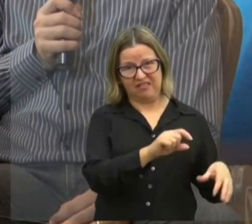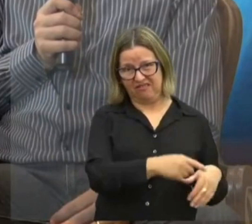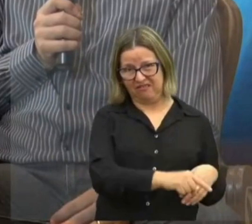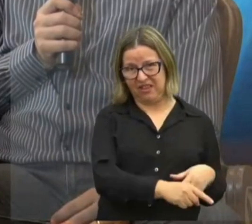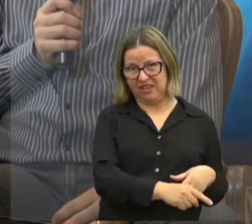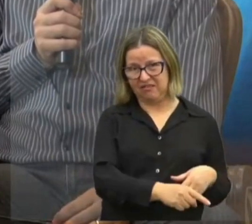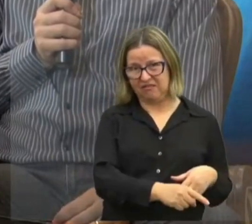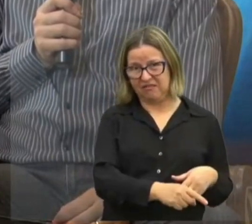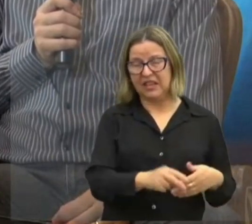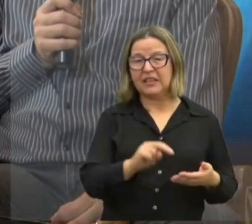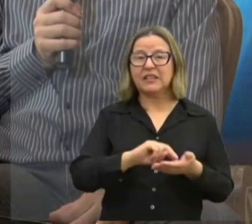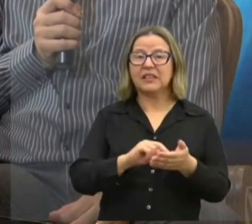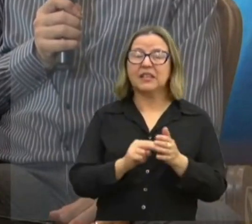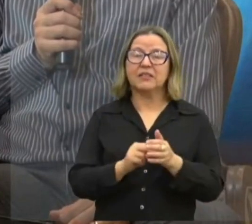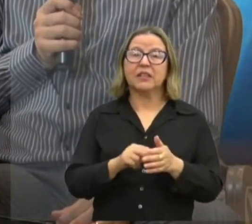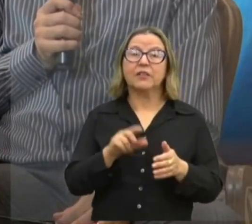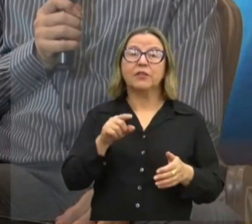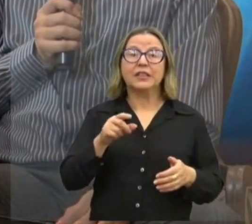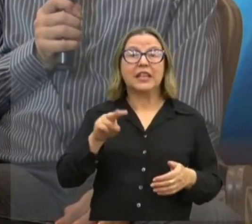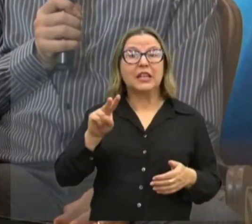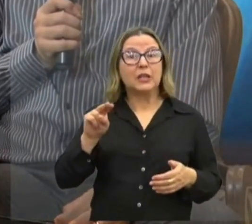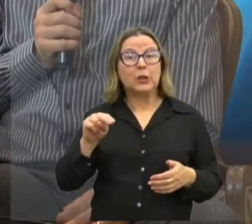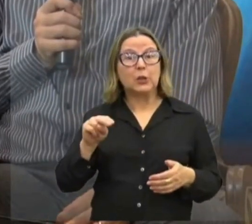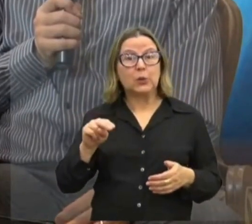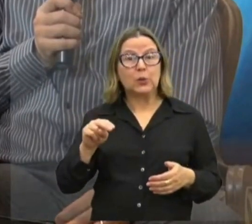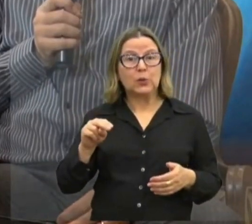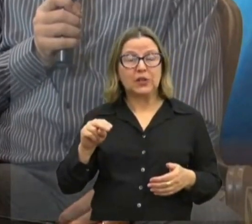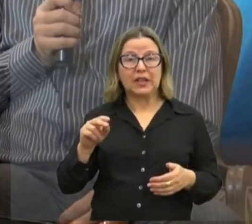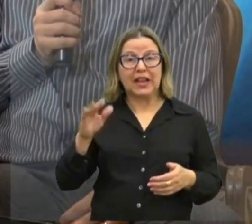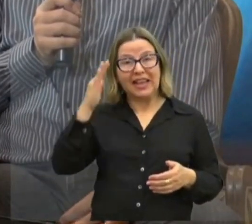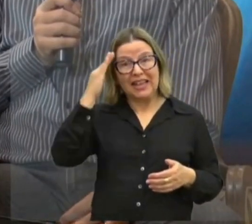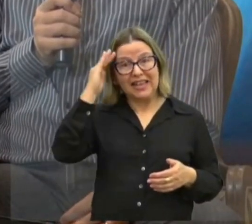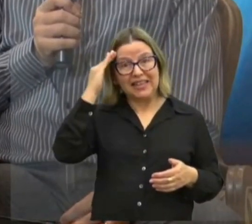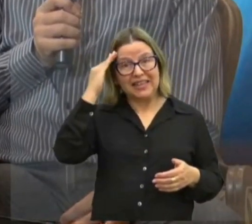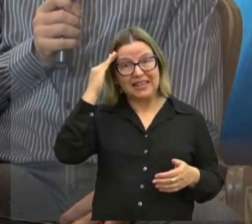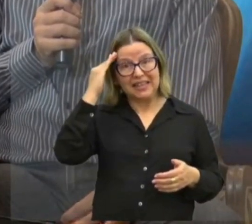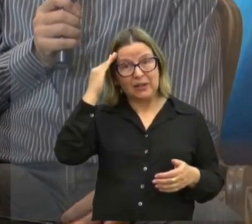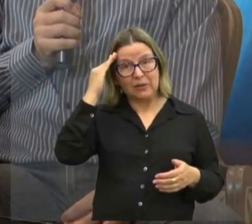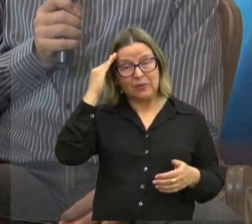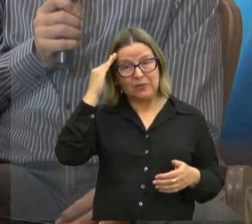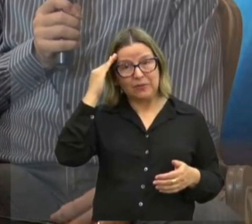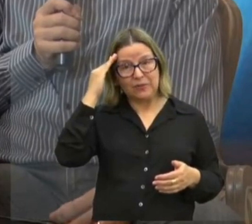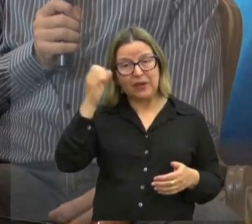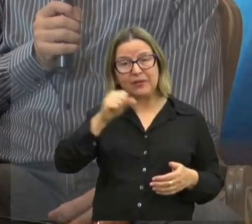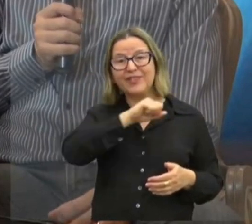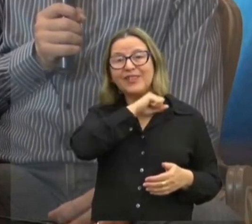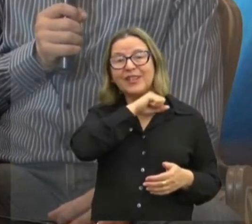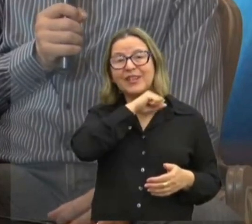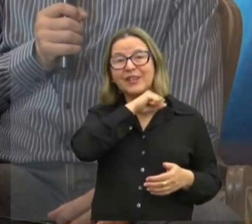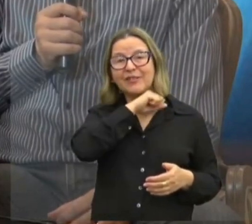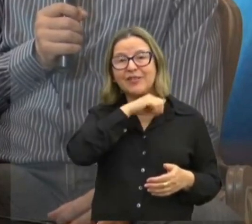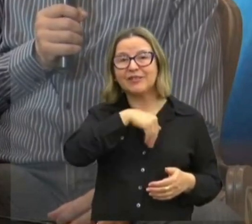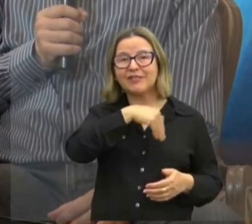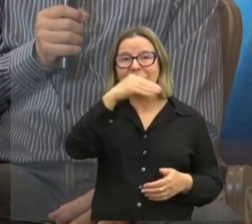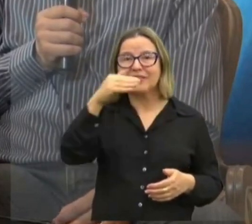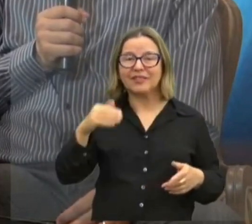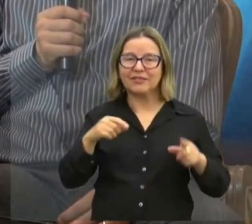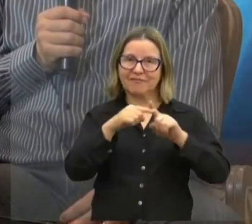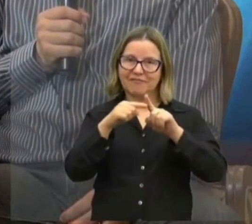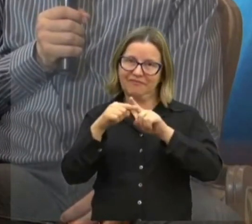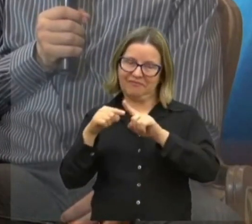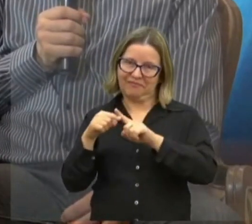nunca entendeu realmente o que aconteceu na cruz do Calvário. E muitas pessoas, às vezes